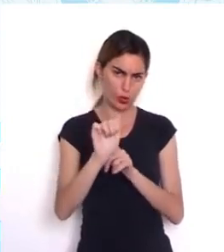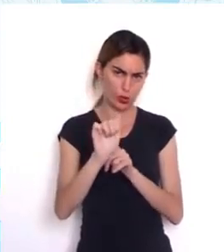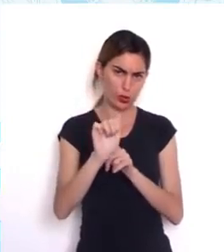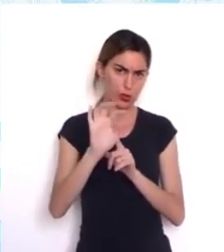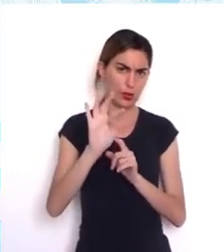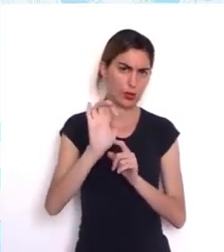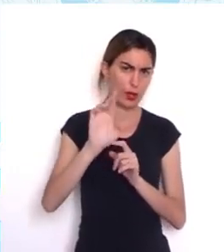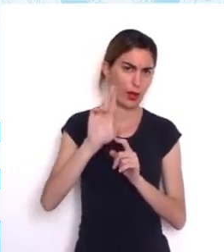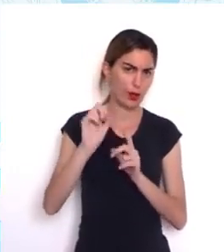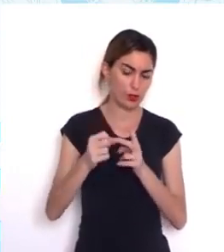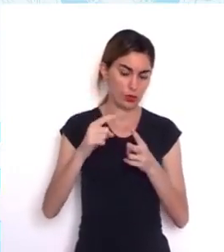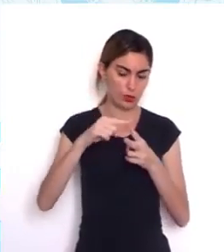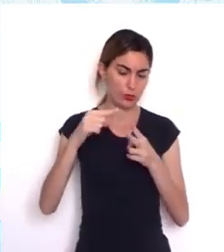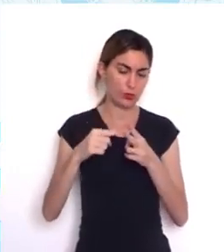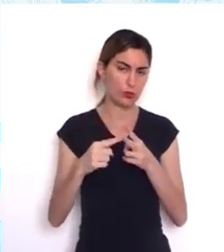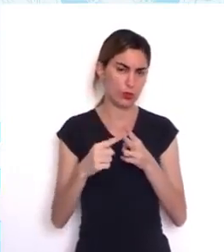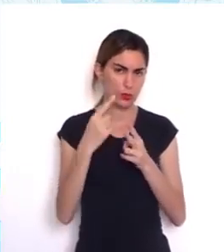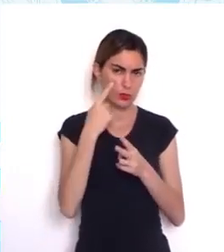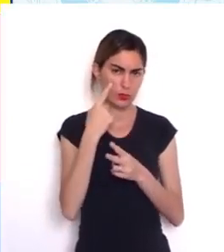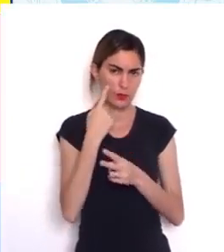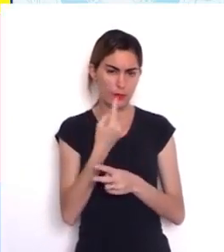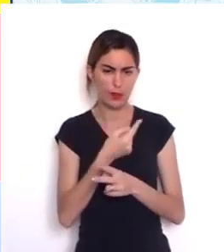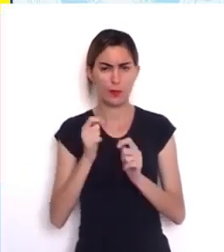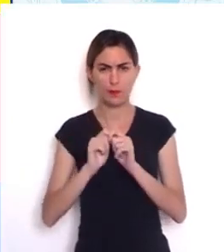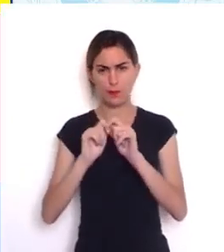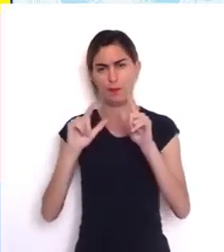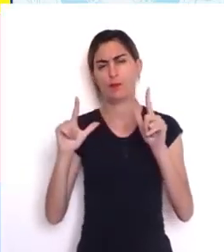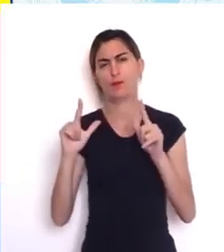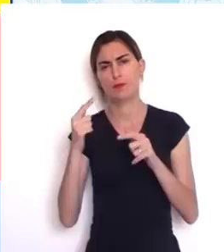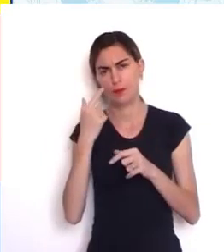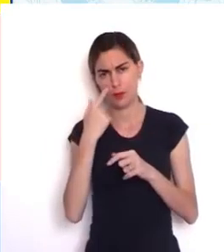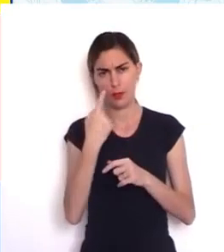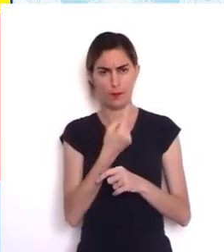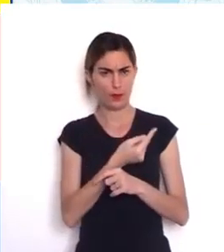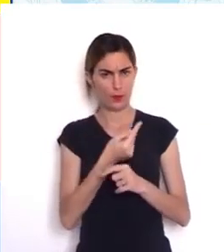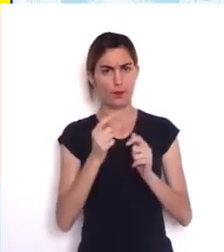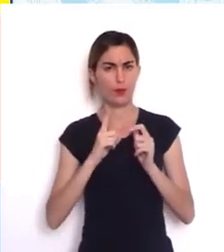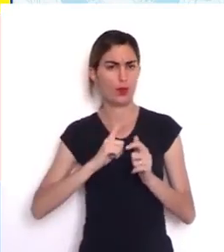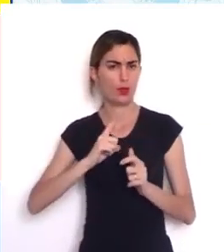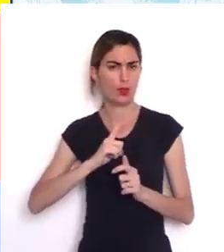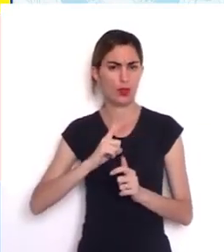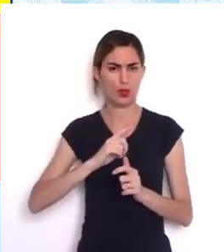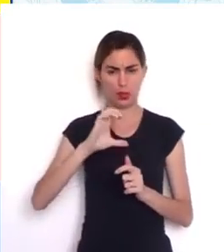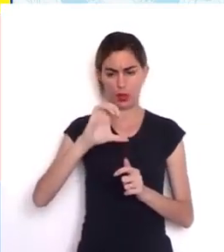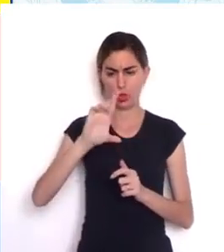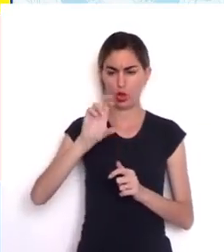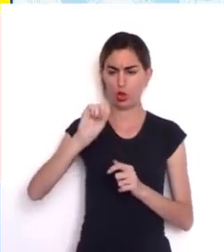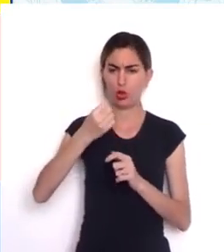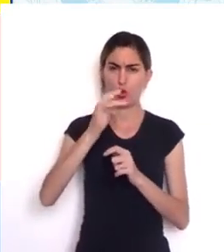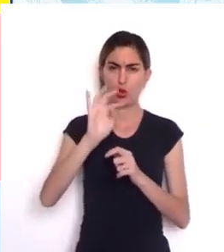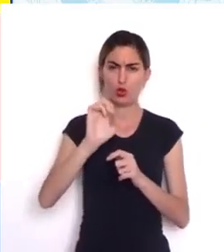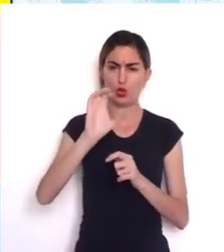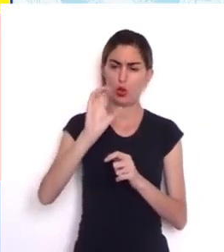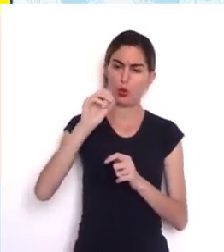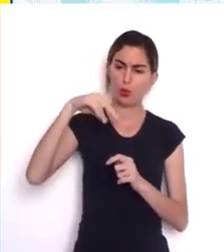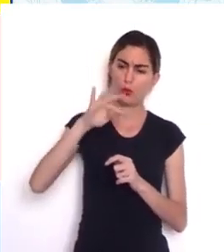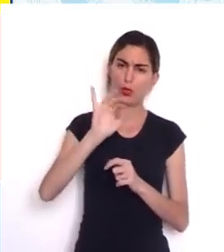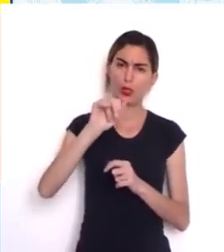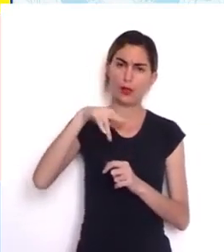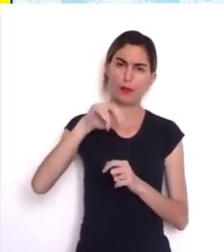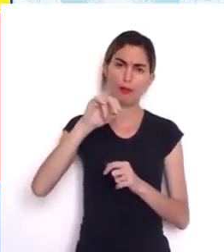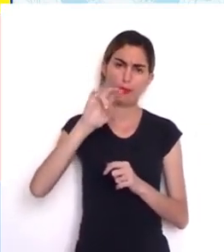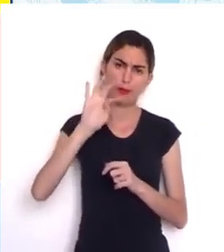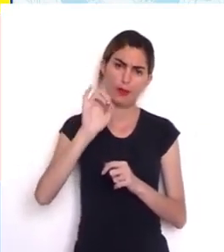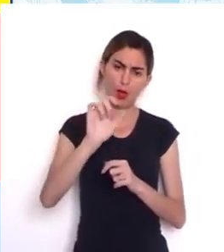terrestre. Ela pode ser dividida em duas. Veja aí essa imagem. Nessa imagem a gente tem a crosta